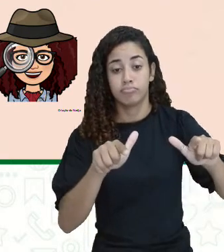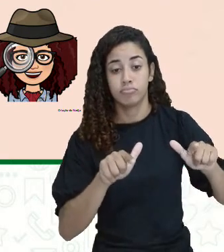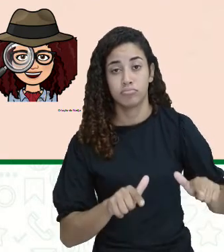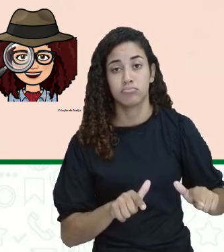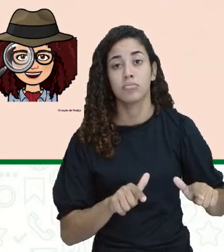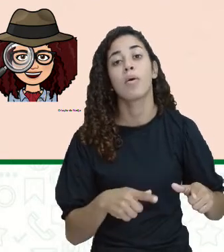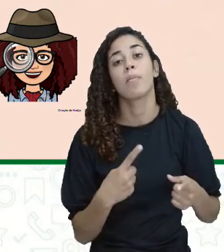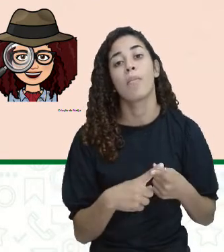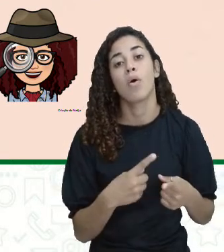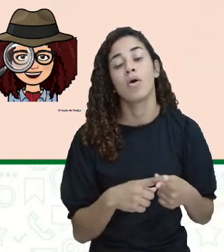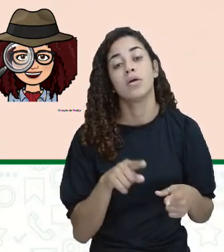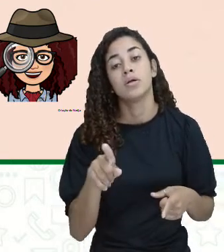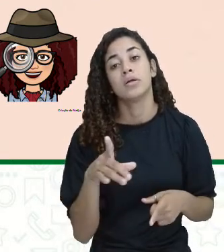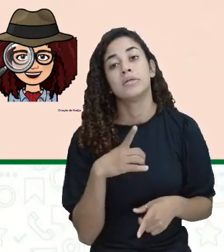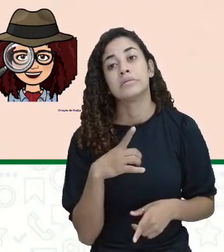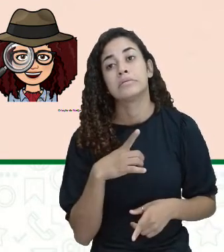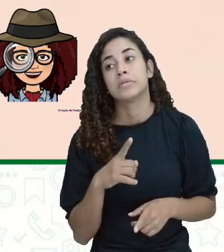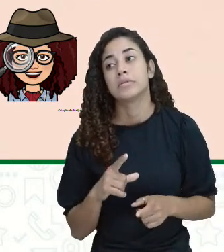porque ele tem